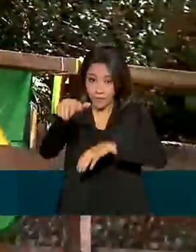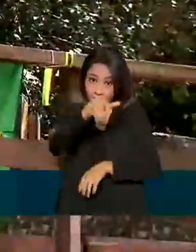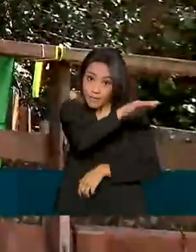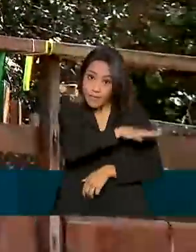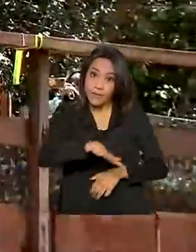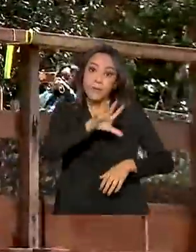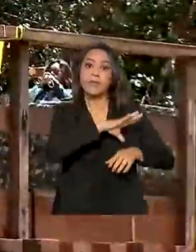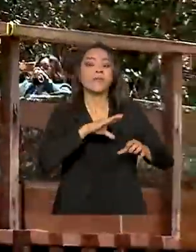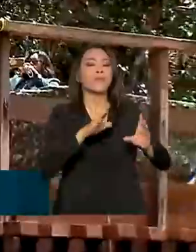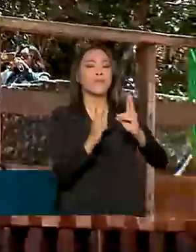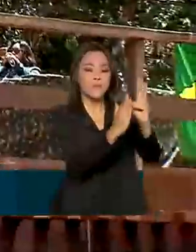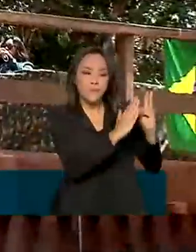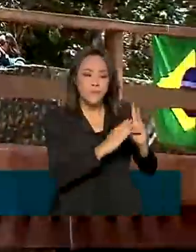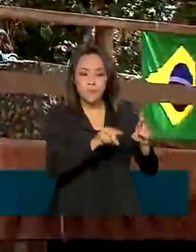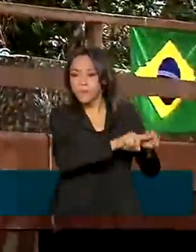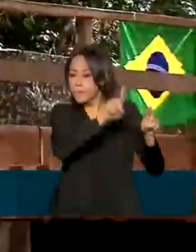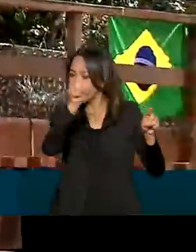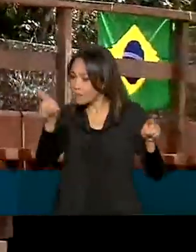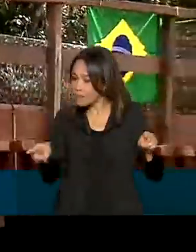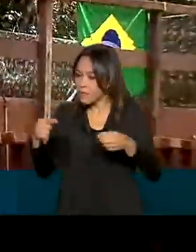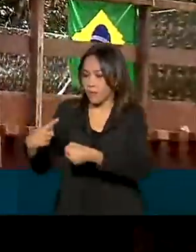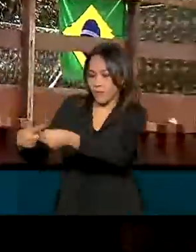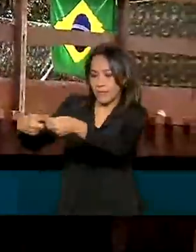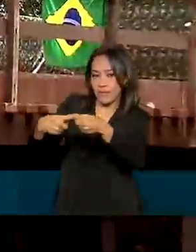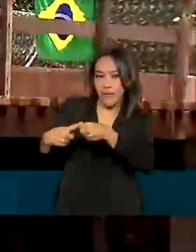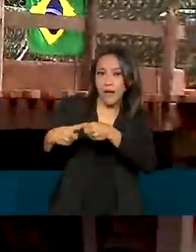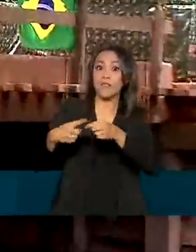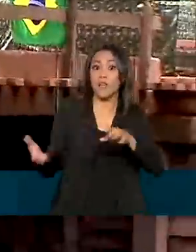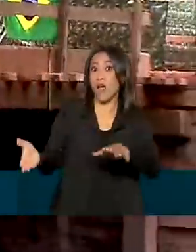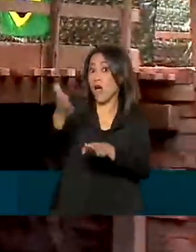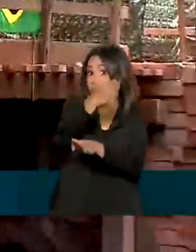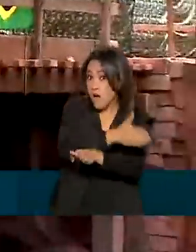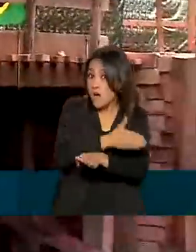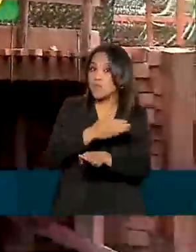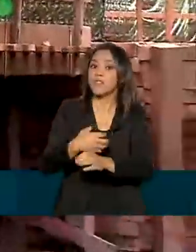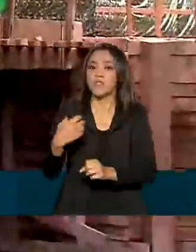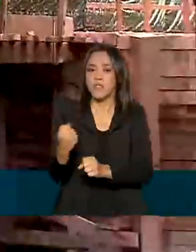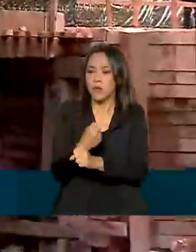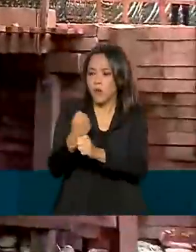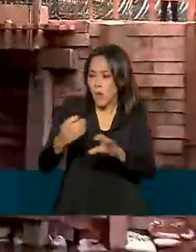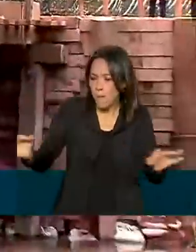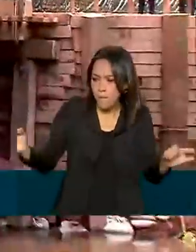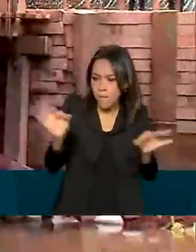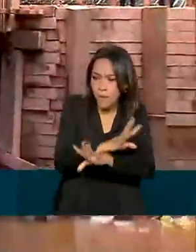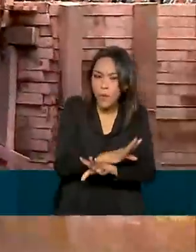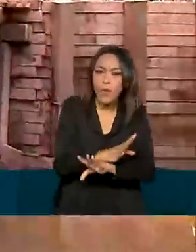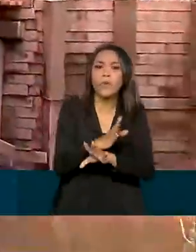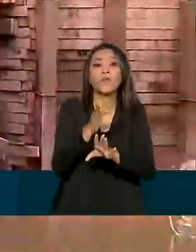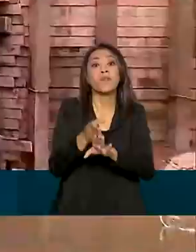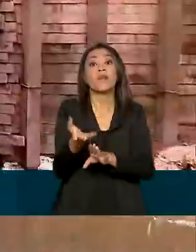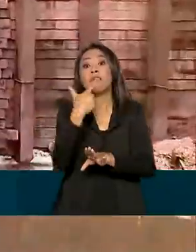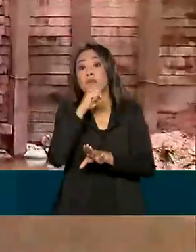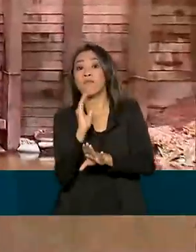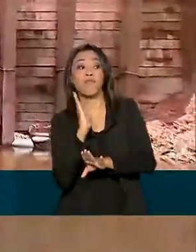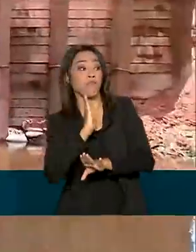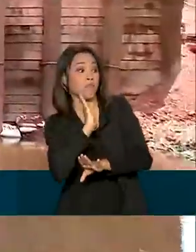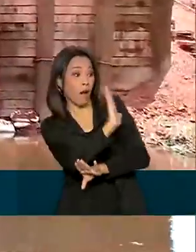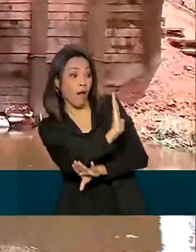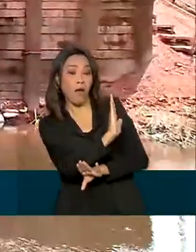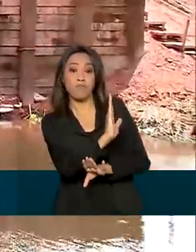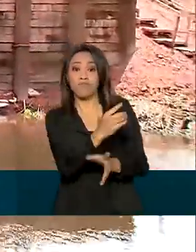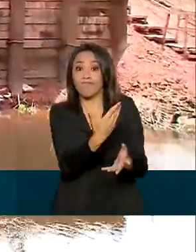indígena Balaio e São Gabriel da Cachoeira. Antes da obra ser concluída, quem ficava do lado de lá estava